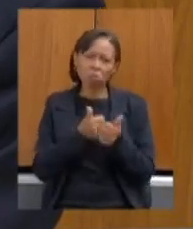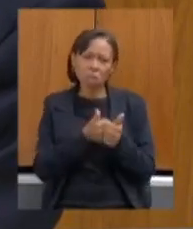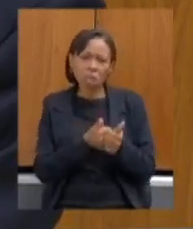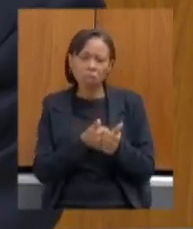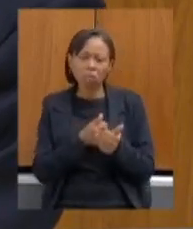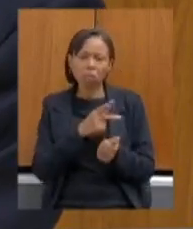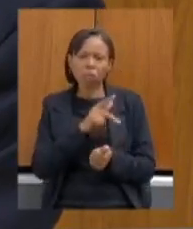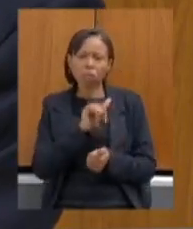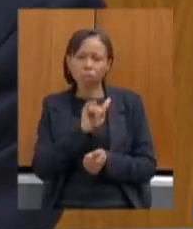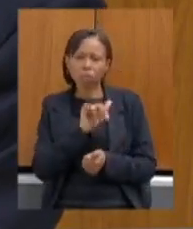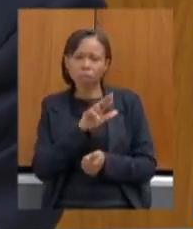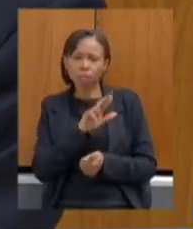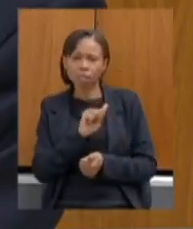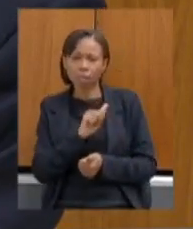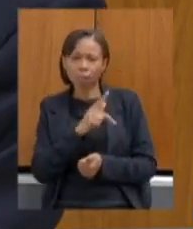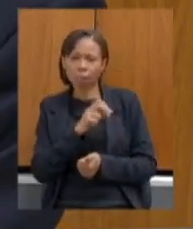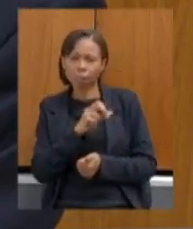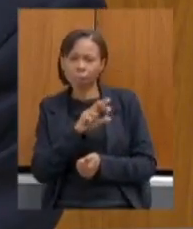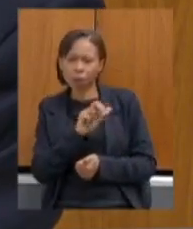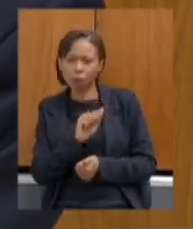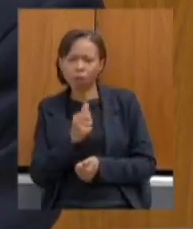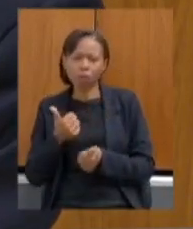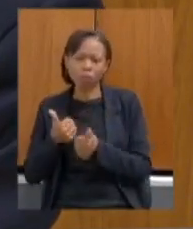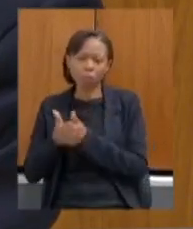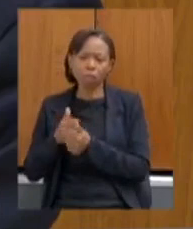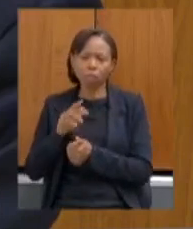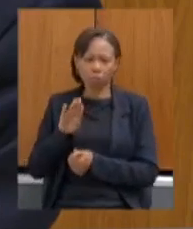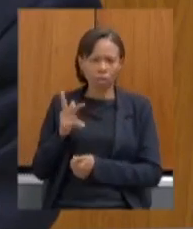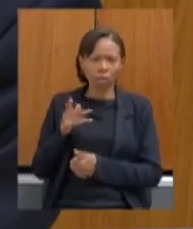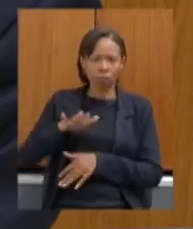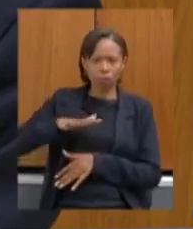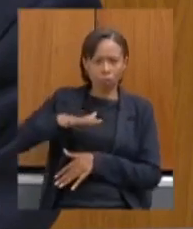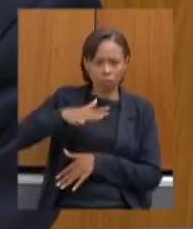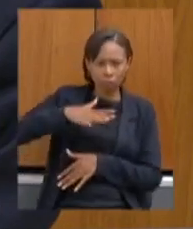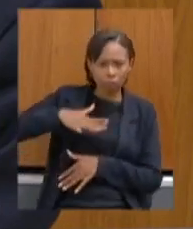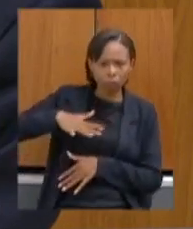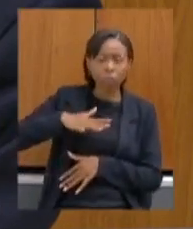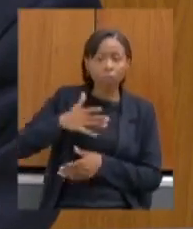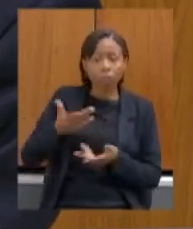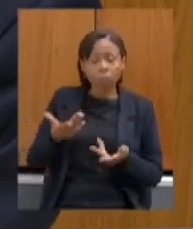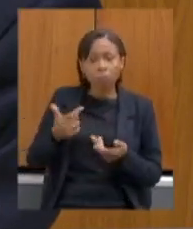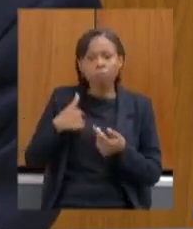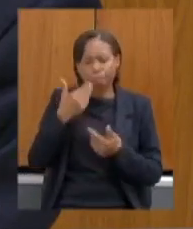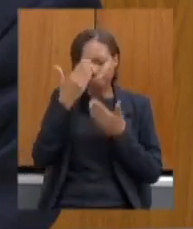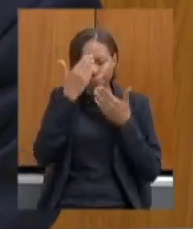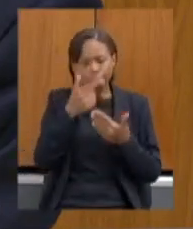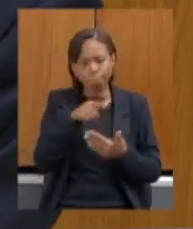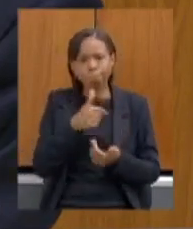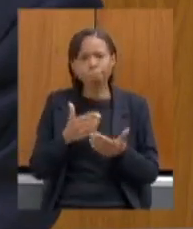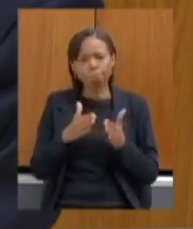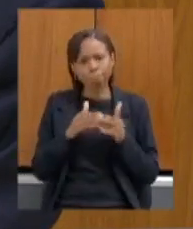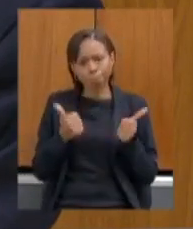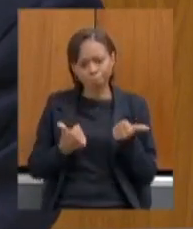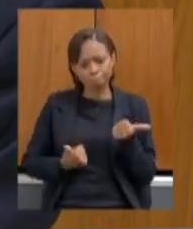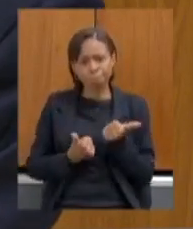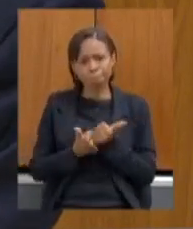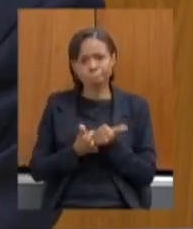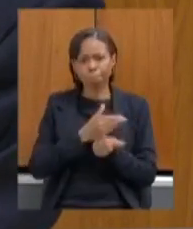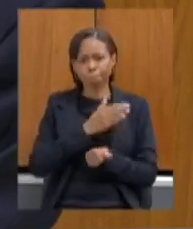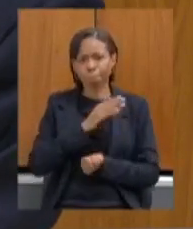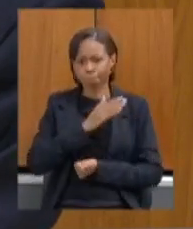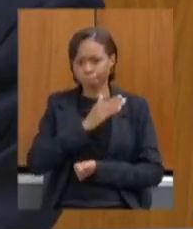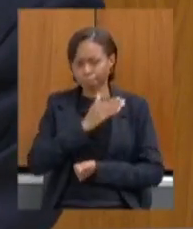Horizonte. Então, agradecer e pedir mais esse apoio de vossa excelência e do governador Zema para com